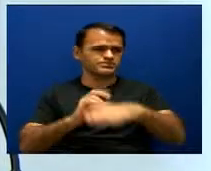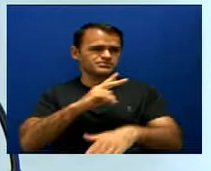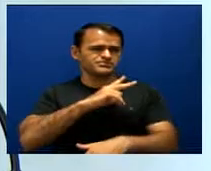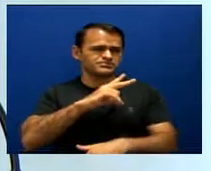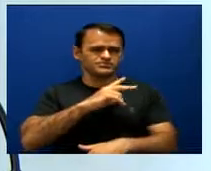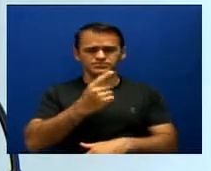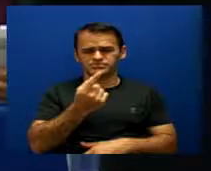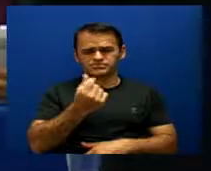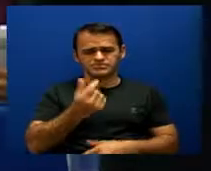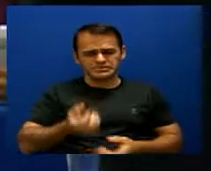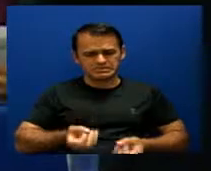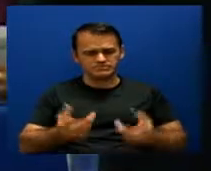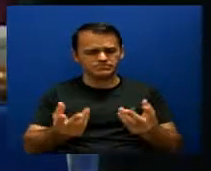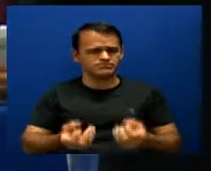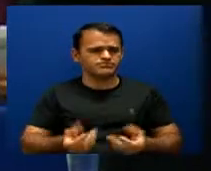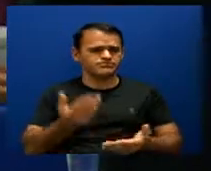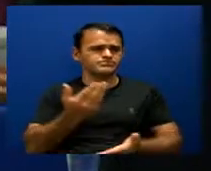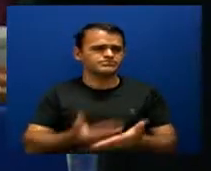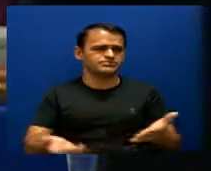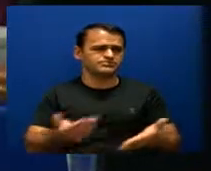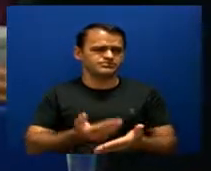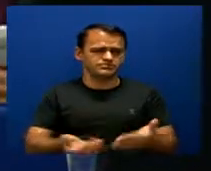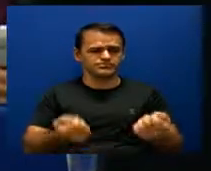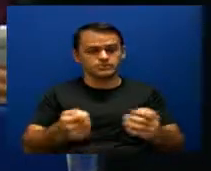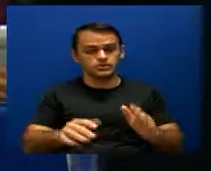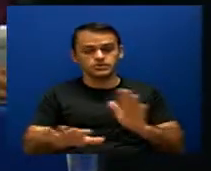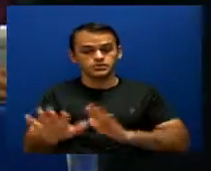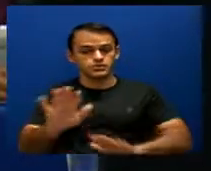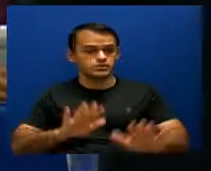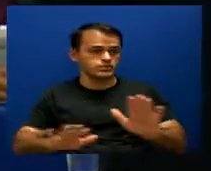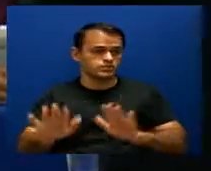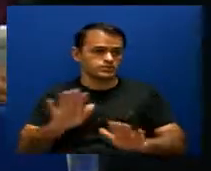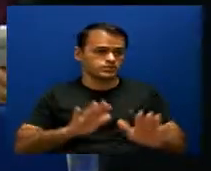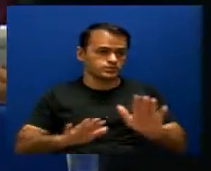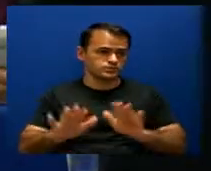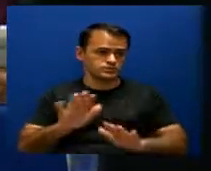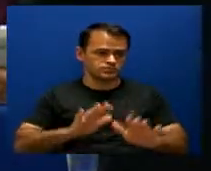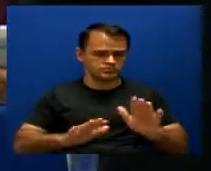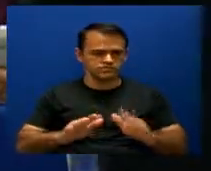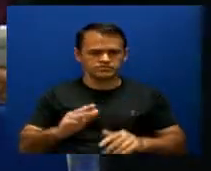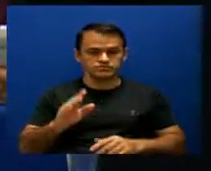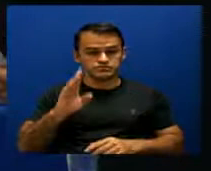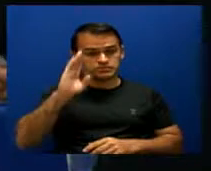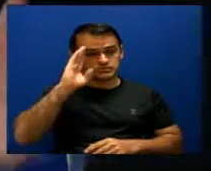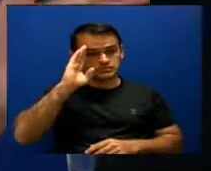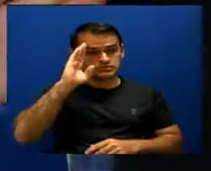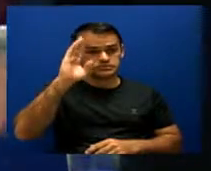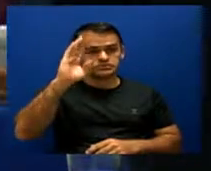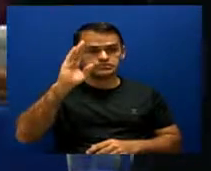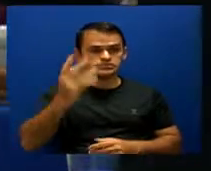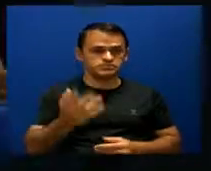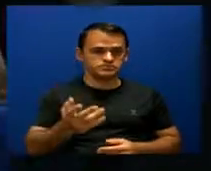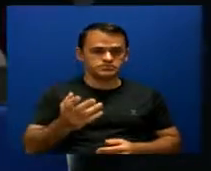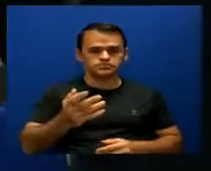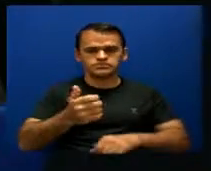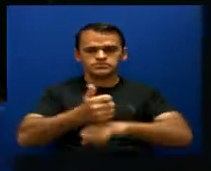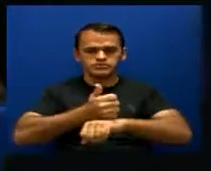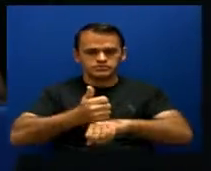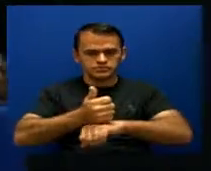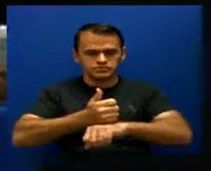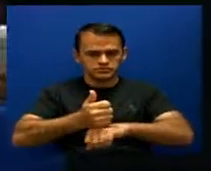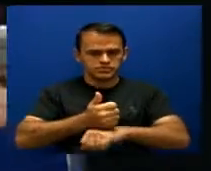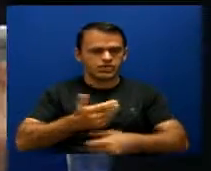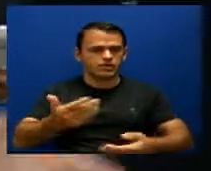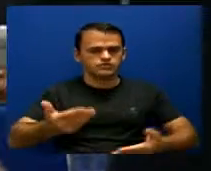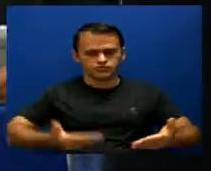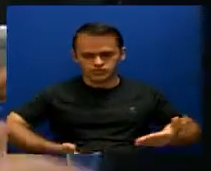público. Né? Então, esse é o cuidado que nós temos e sempre valorizar o público, né? Não só a valorização dos profissionais,